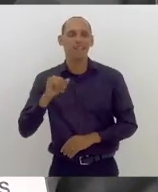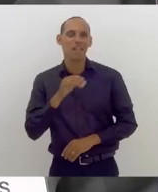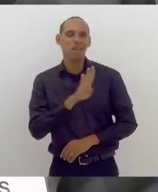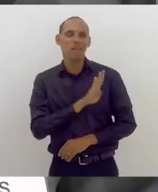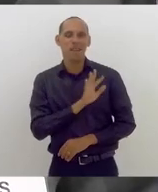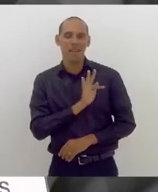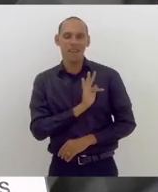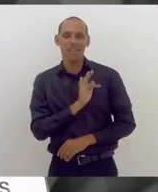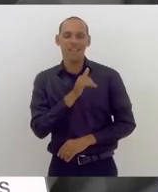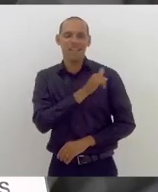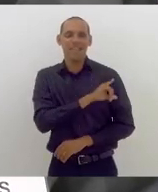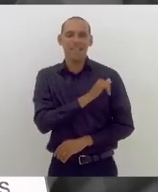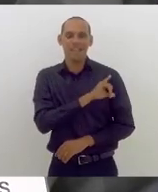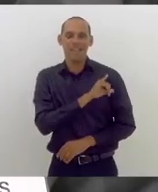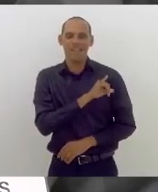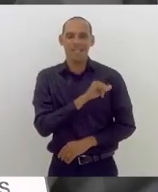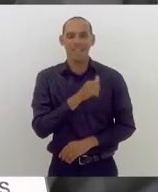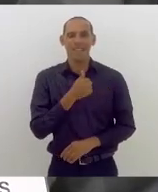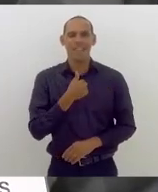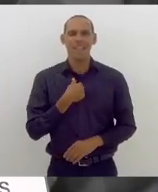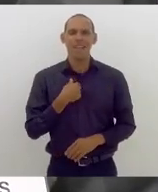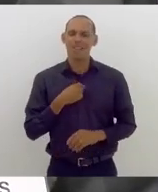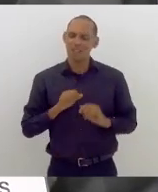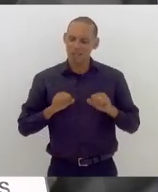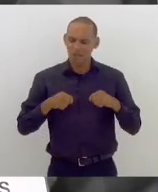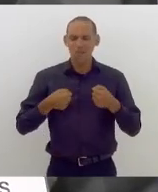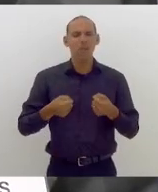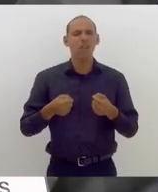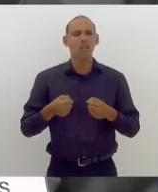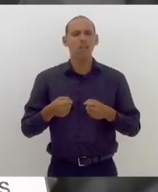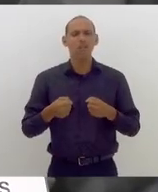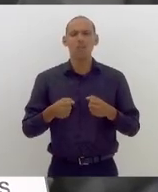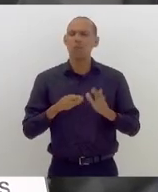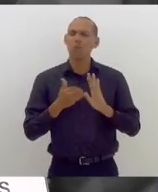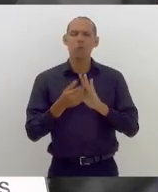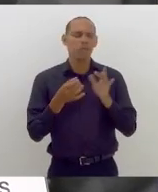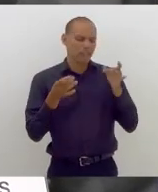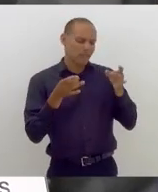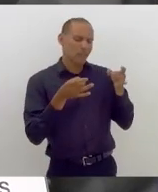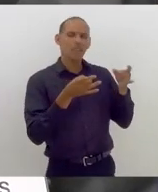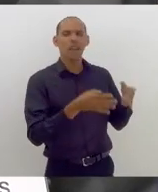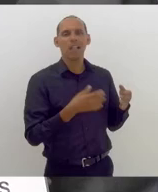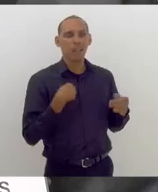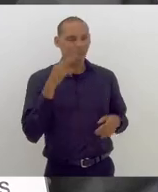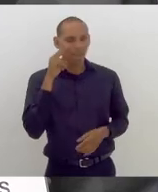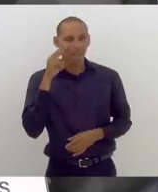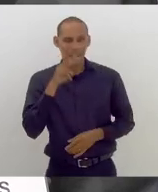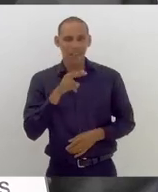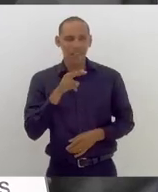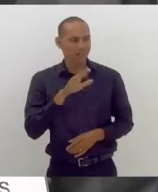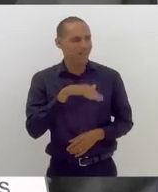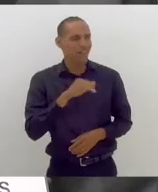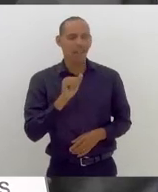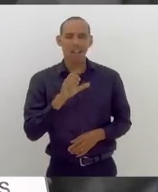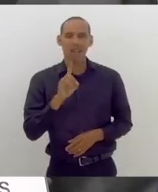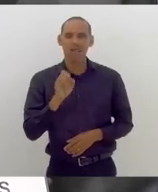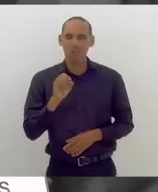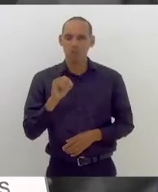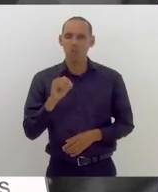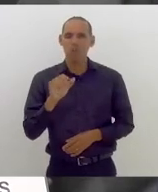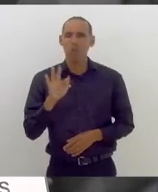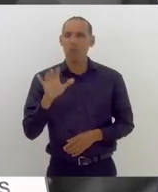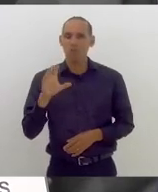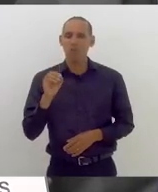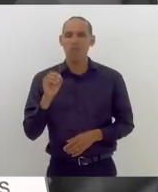Janeiro. E fiz questão de largar tudo. Eu estava aqui, viu, Adolfo? O presidente Lira já me